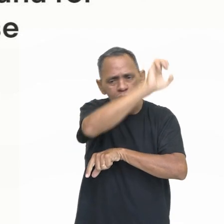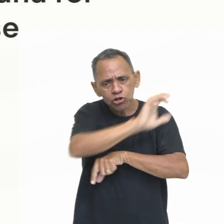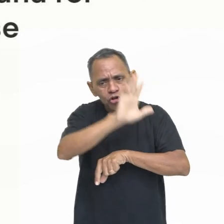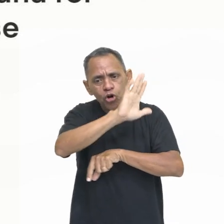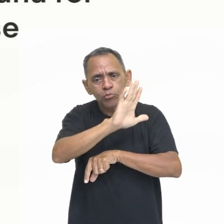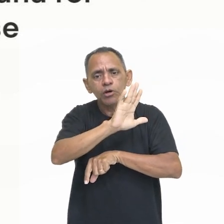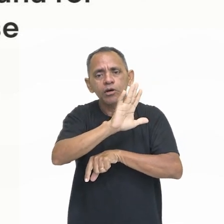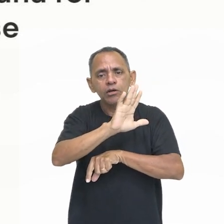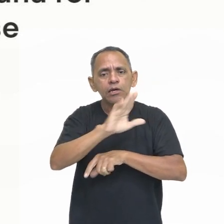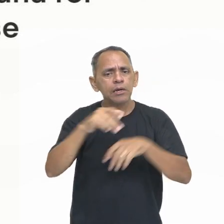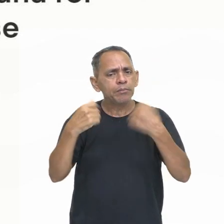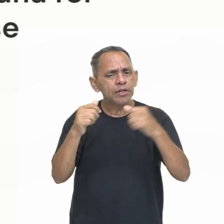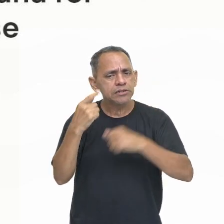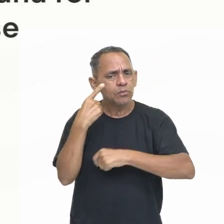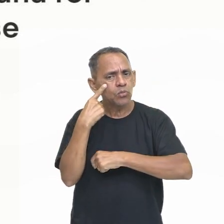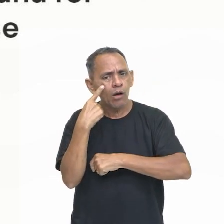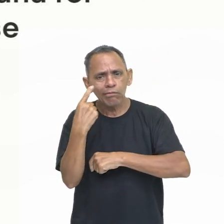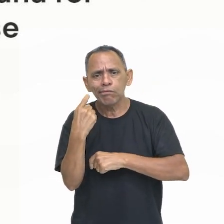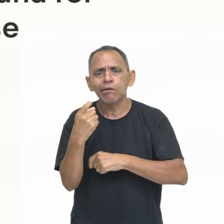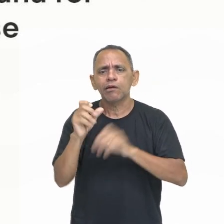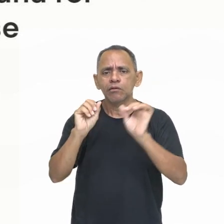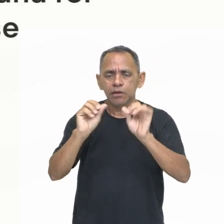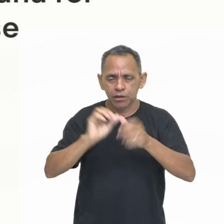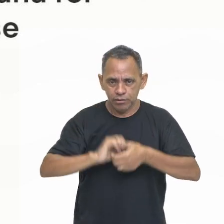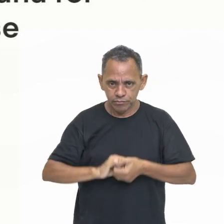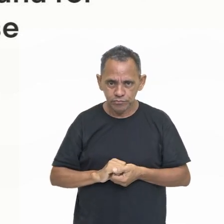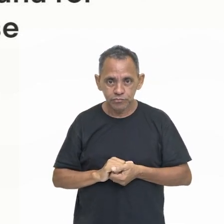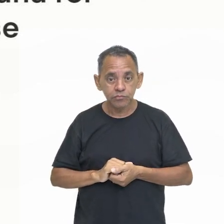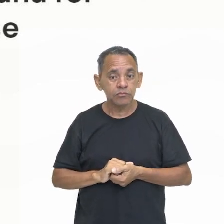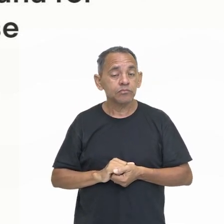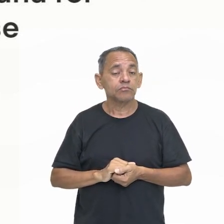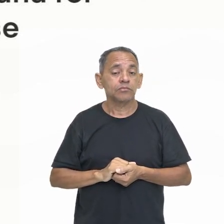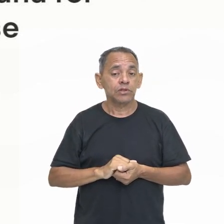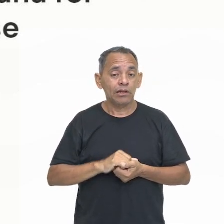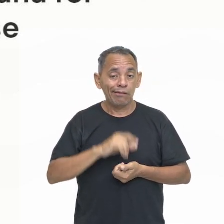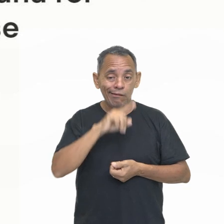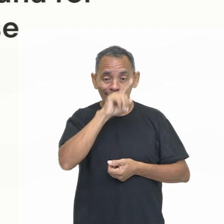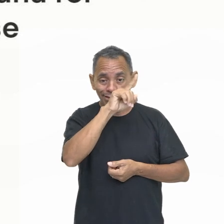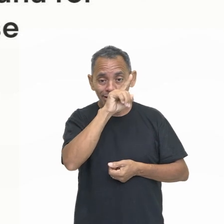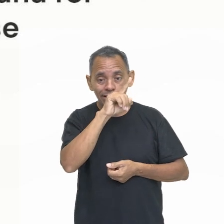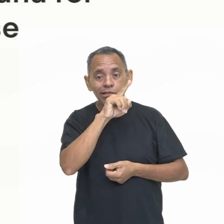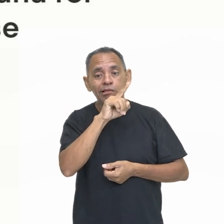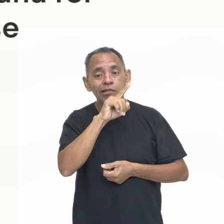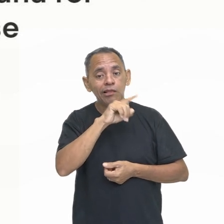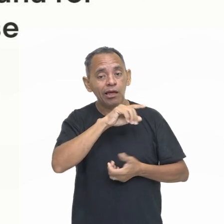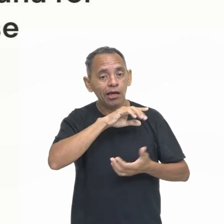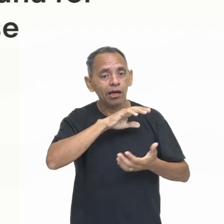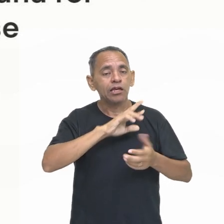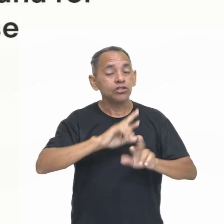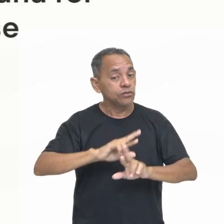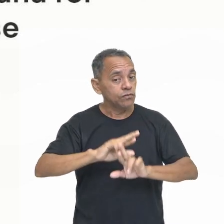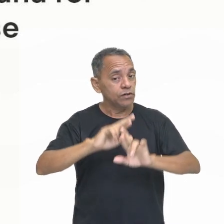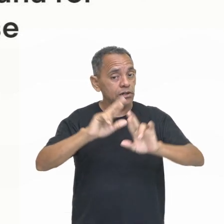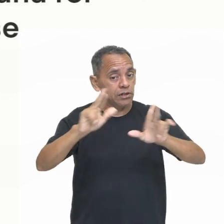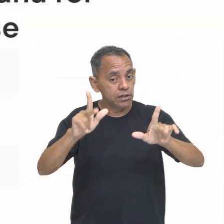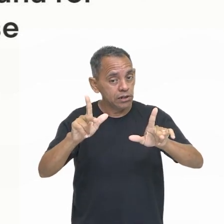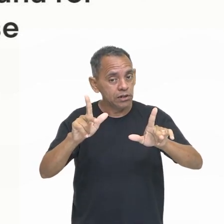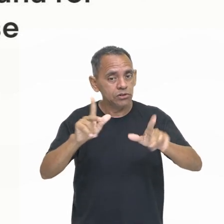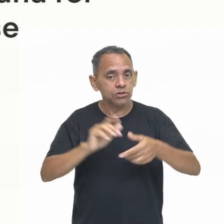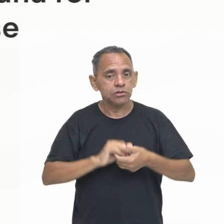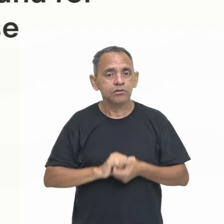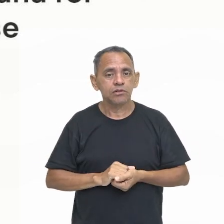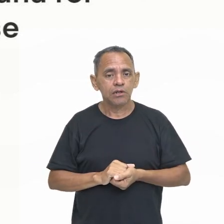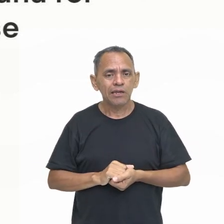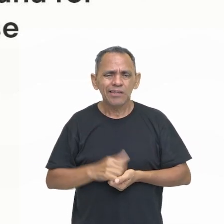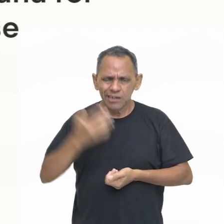estarmos atentos que era um mundo completamente diferente, né, do que estamos inseridos hoje. Então você